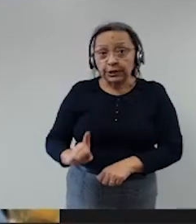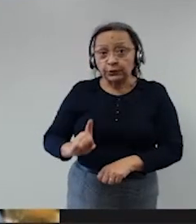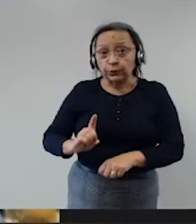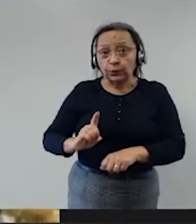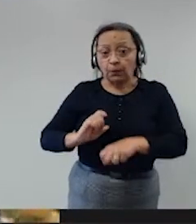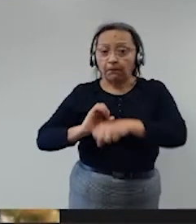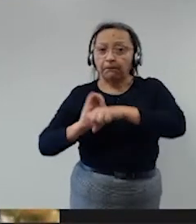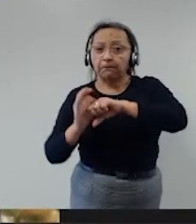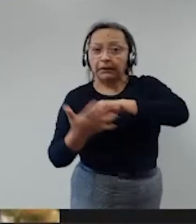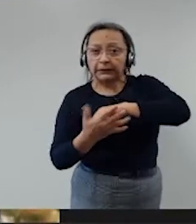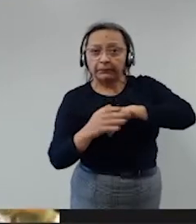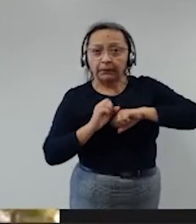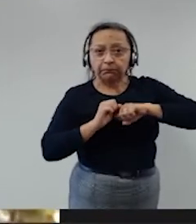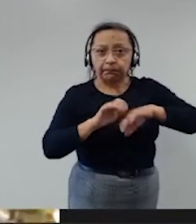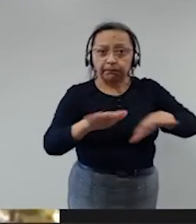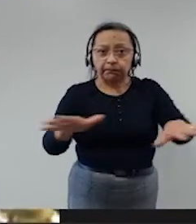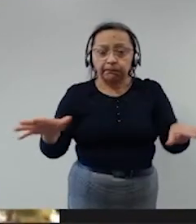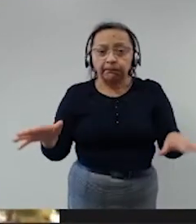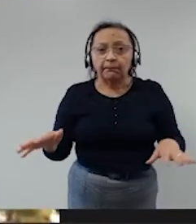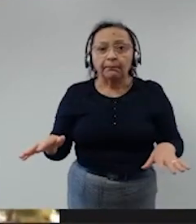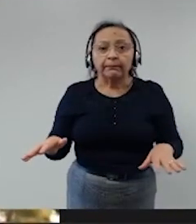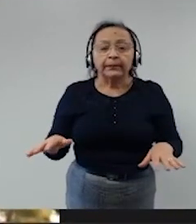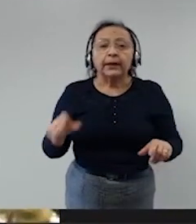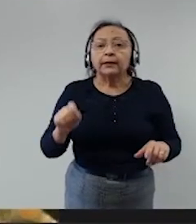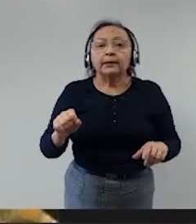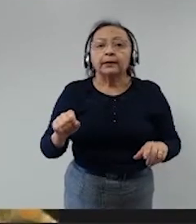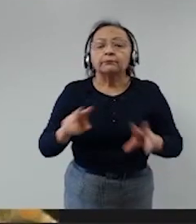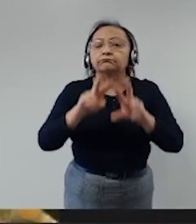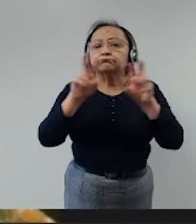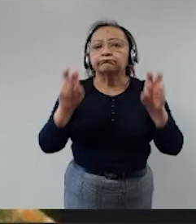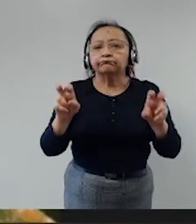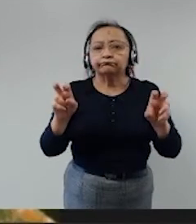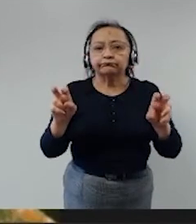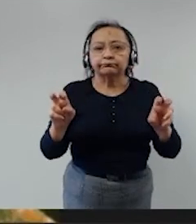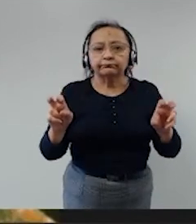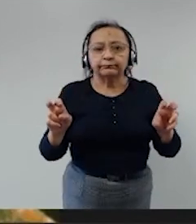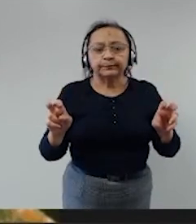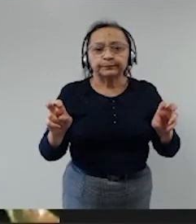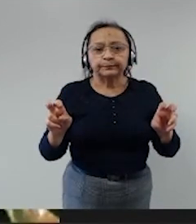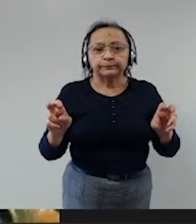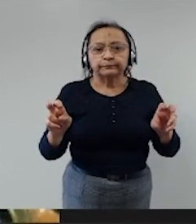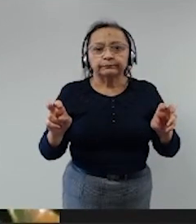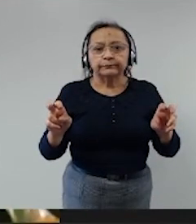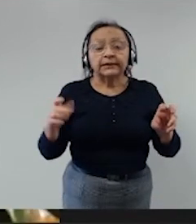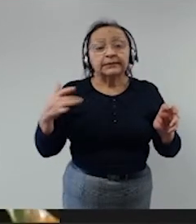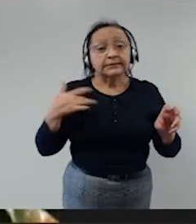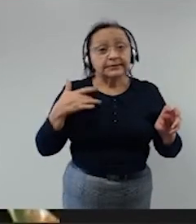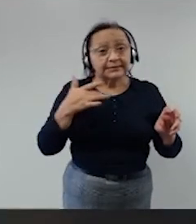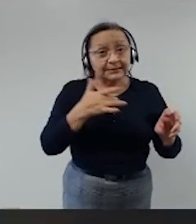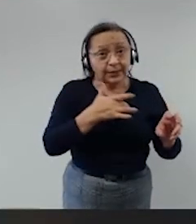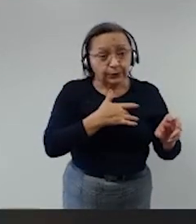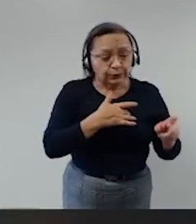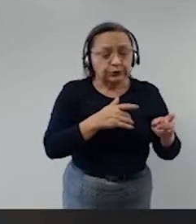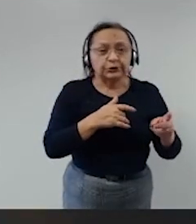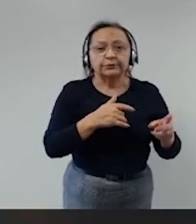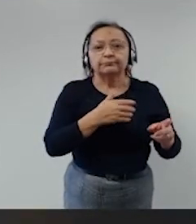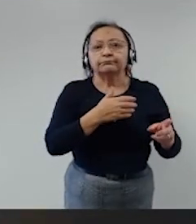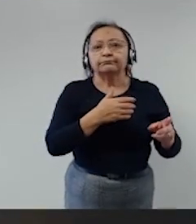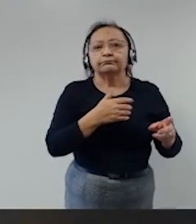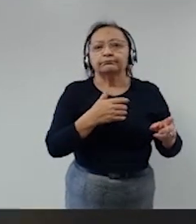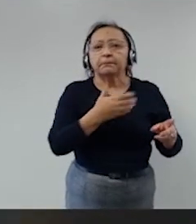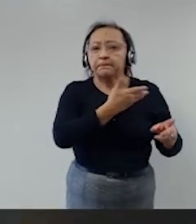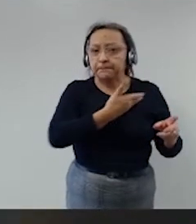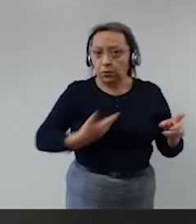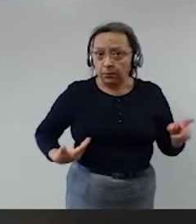pandêmico, em que se trata de saúde pública e lá no meio tem